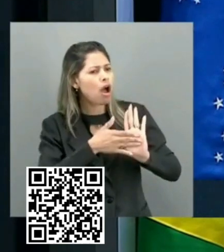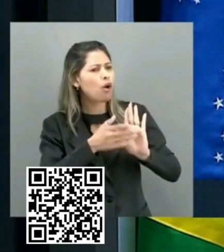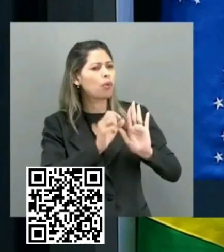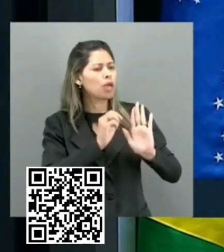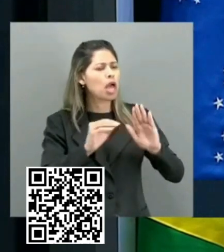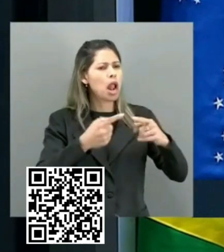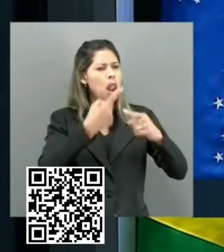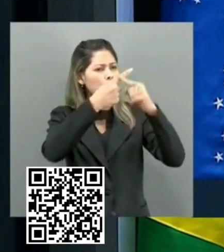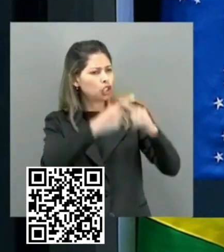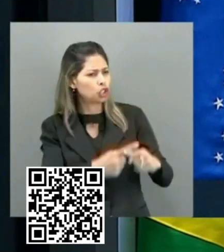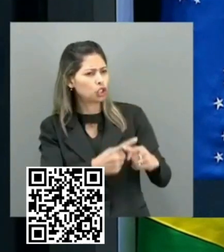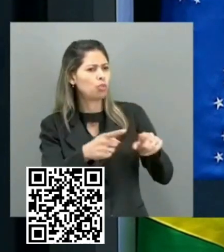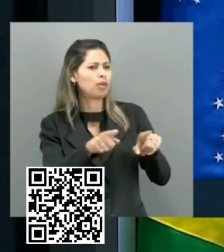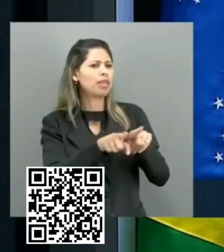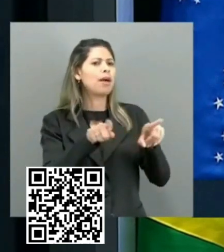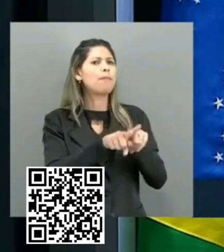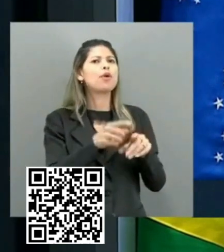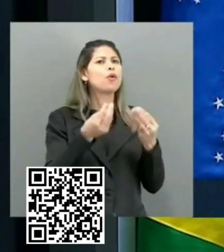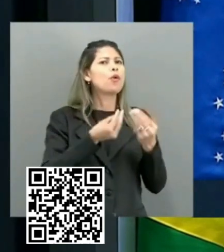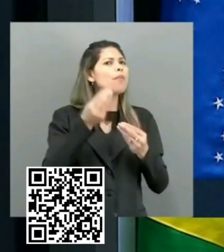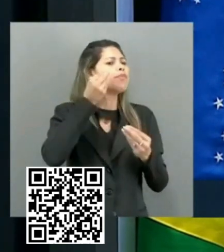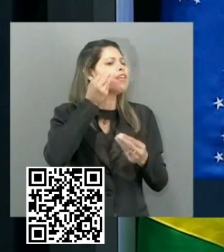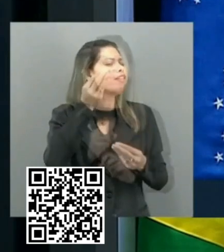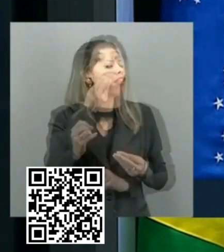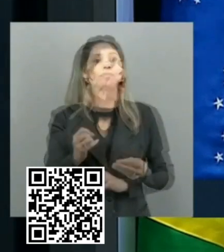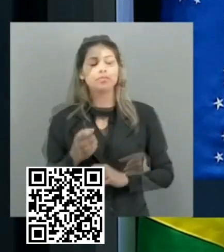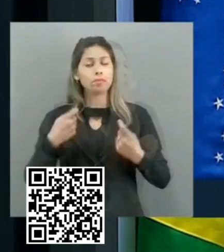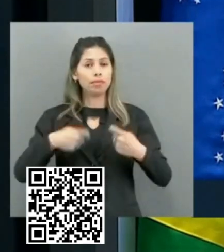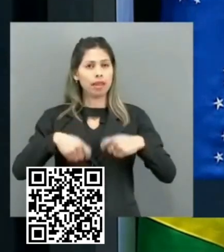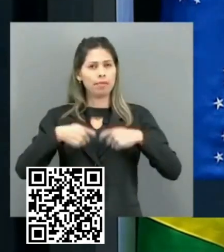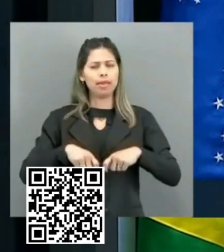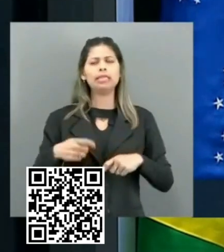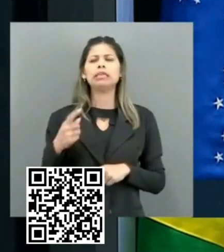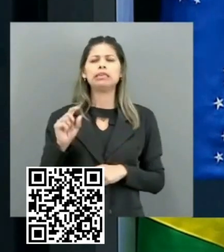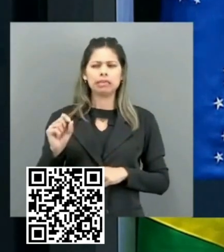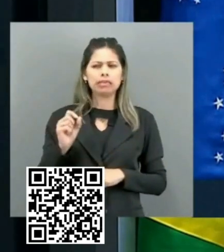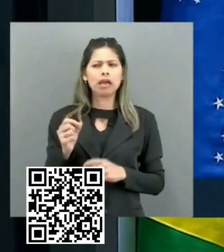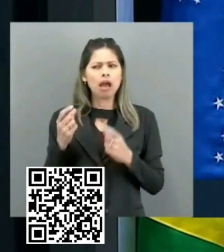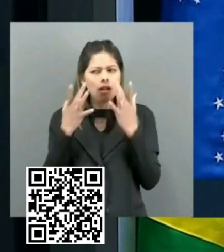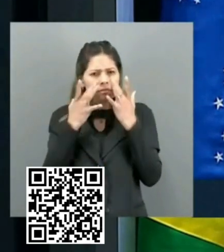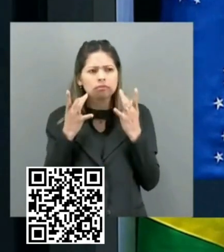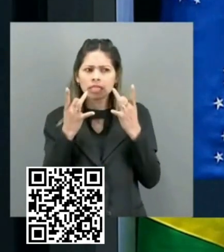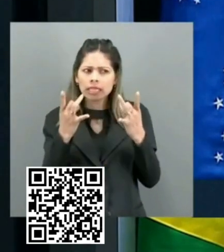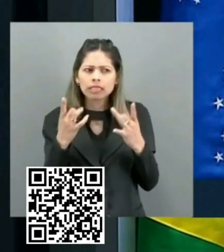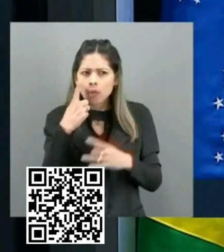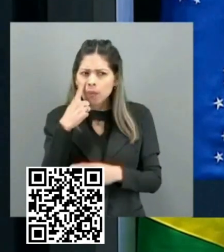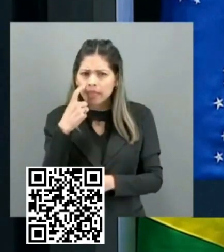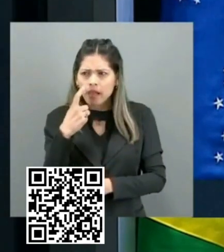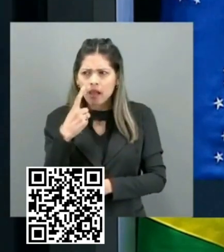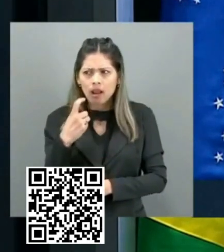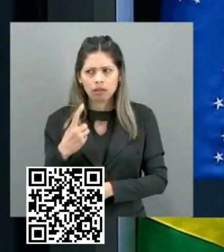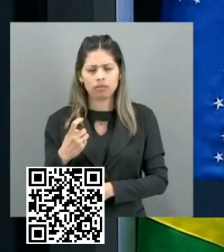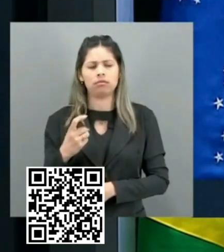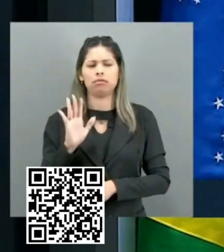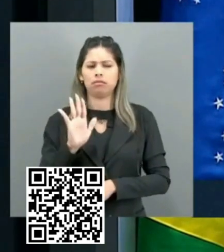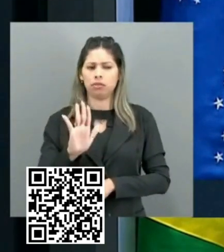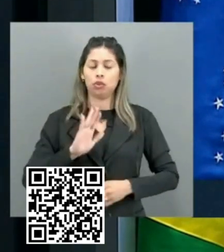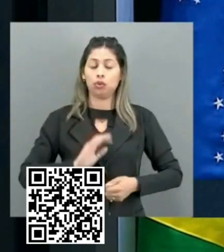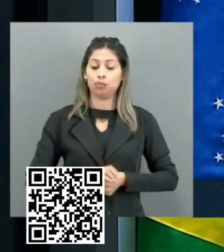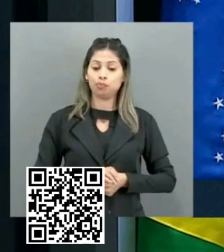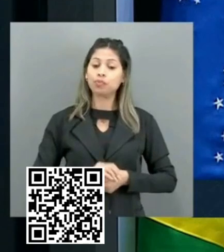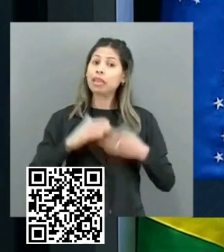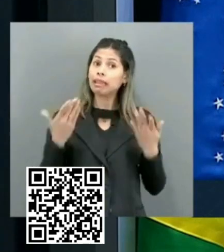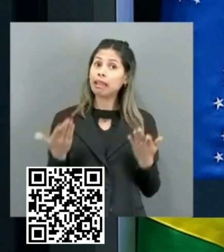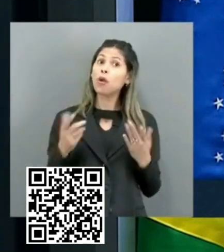a legitimidade do pleito. Fecha aspas. Olha que interessante, senhoras e senhores. Essa ação